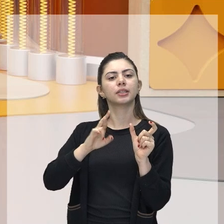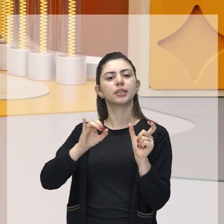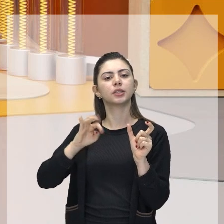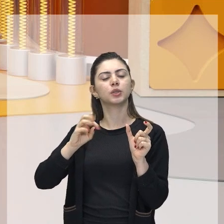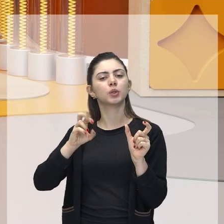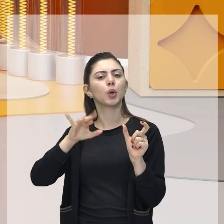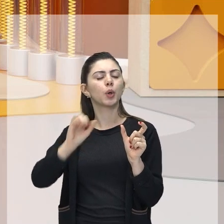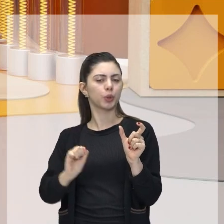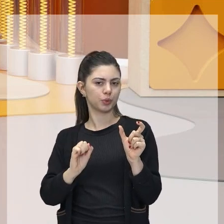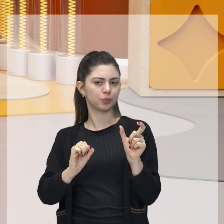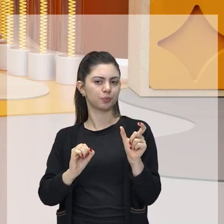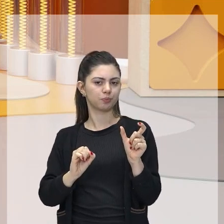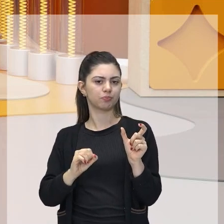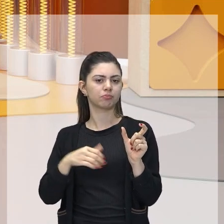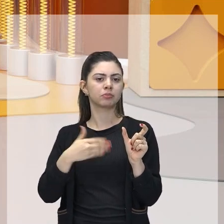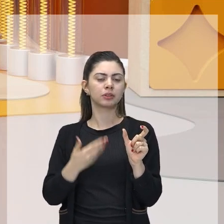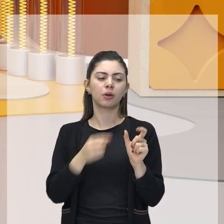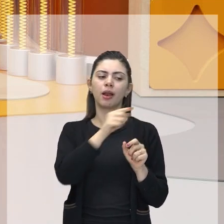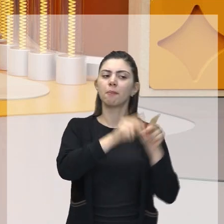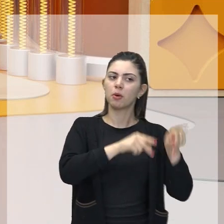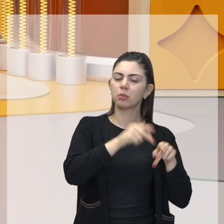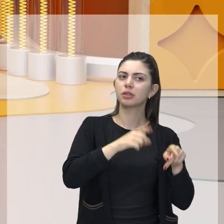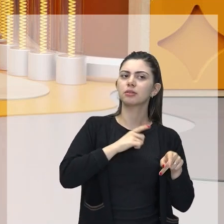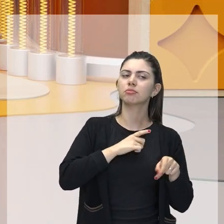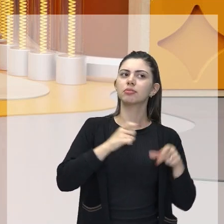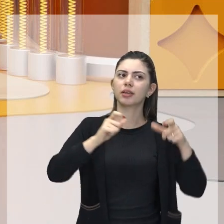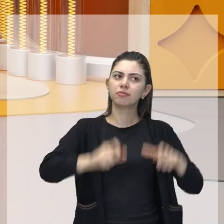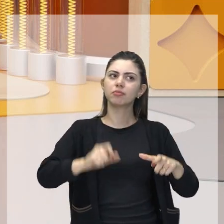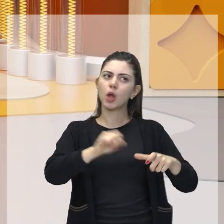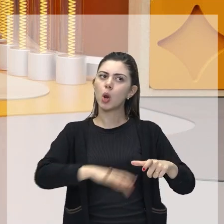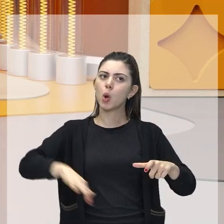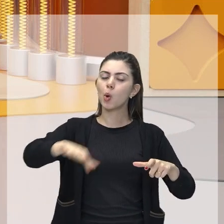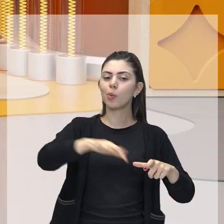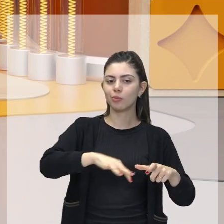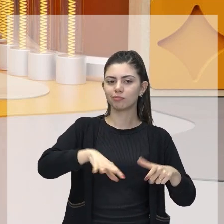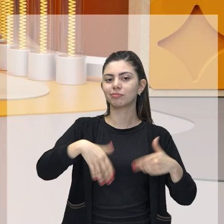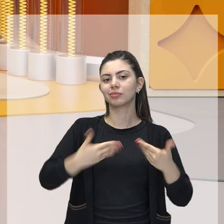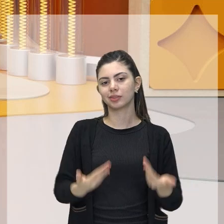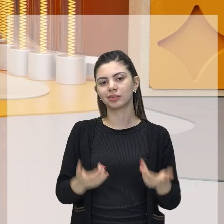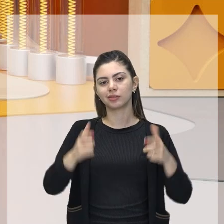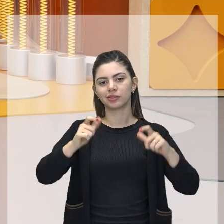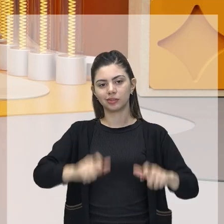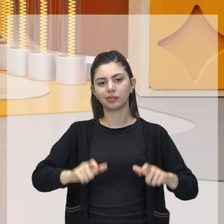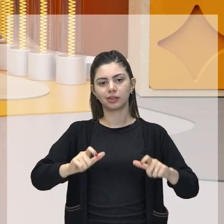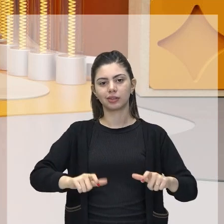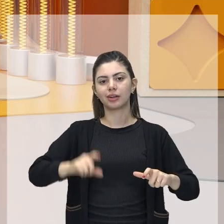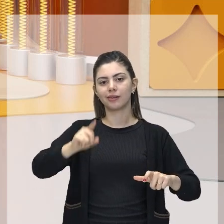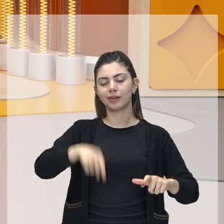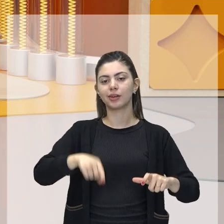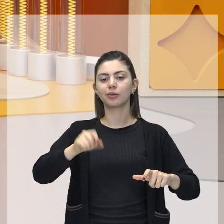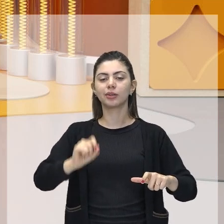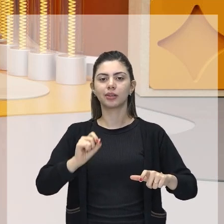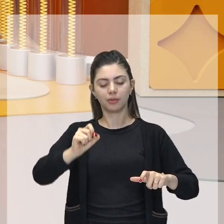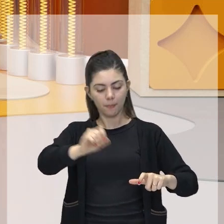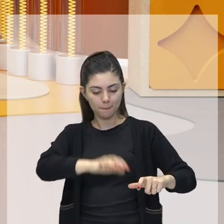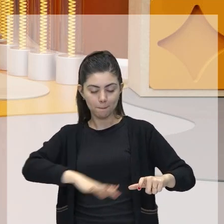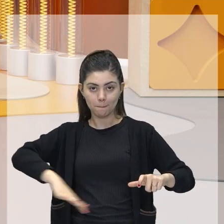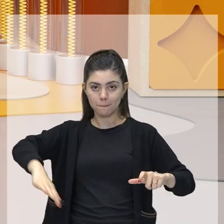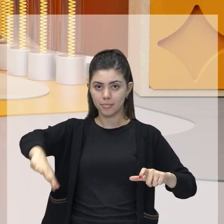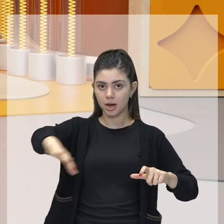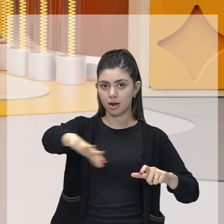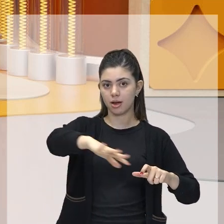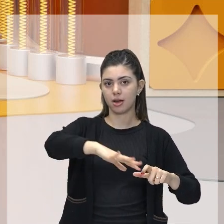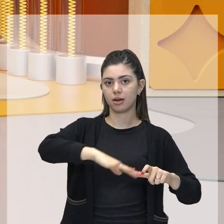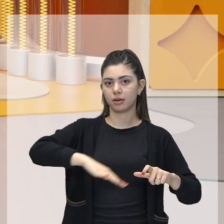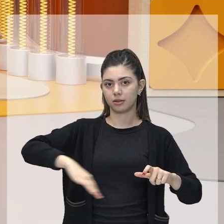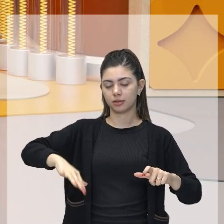povo fica? Ele fica em algum território. Né? O território vai ser uma base, vai ser aquela área exatamente que